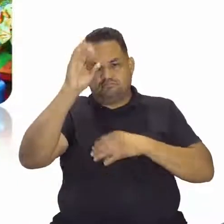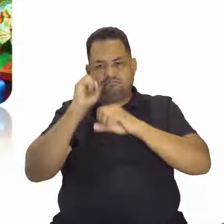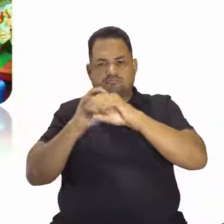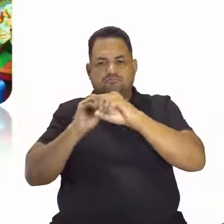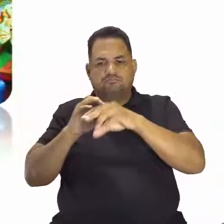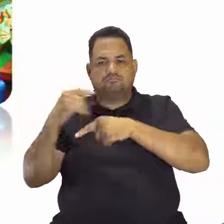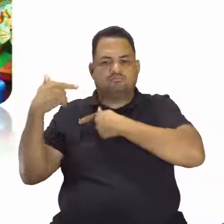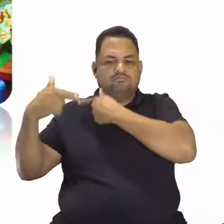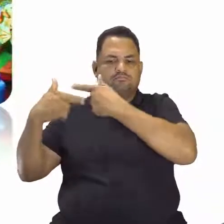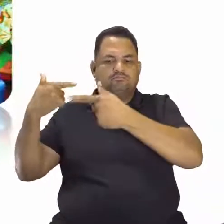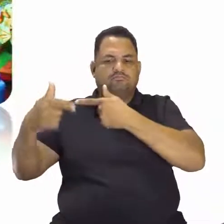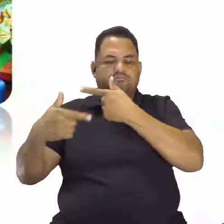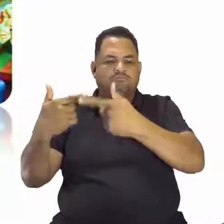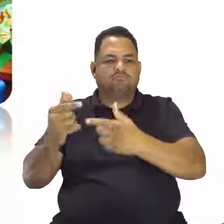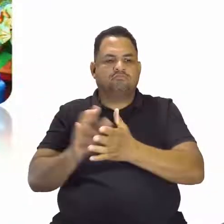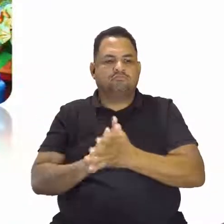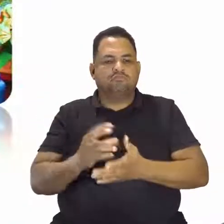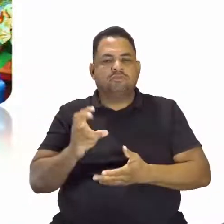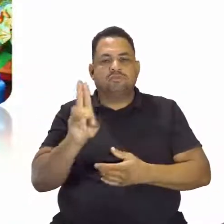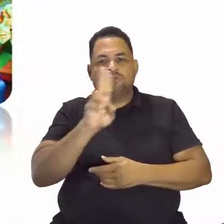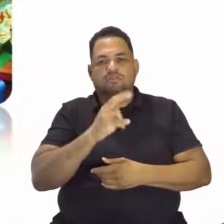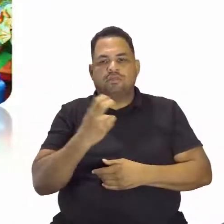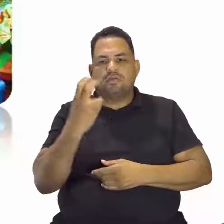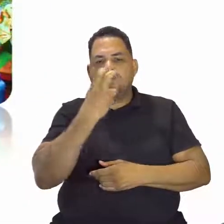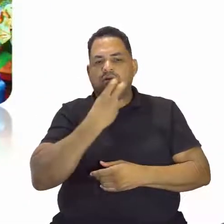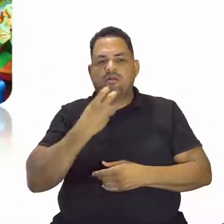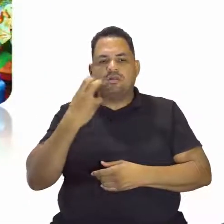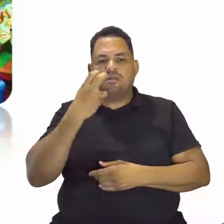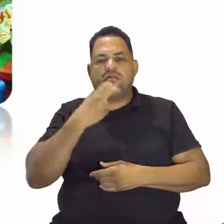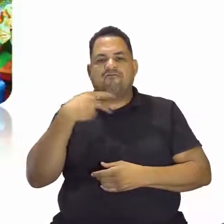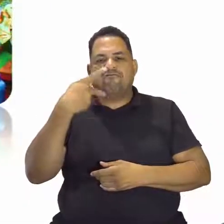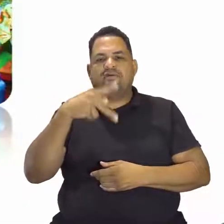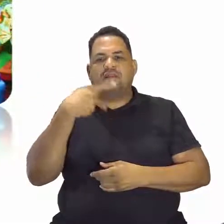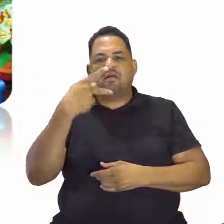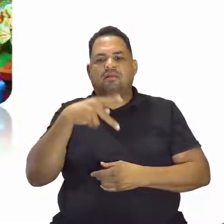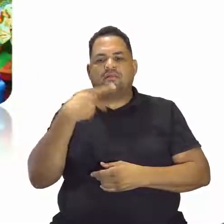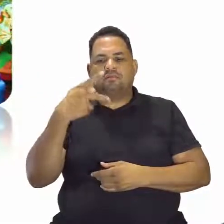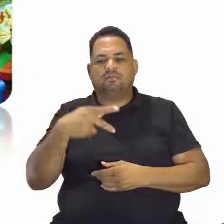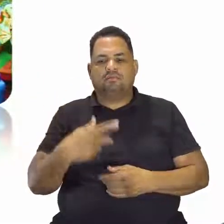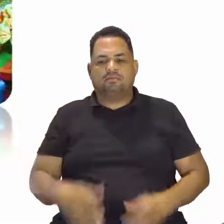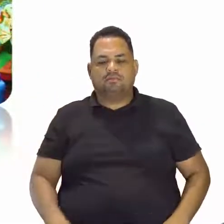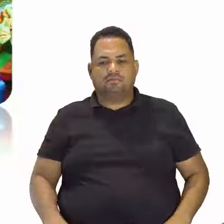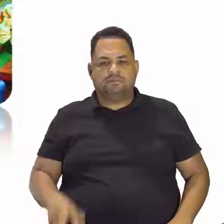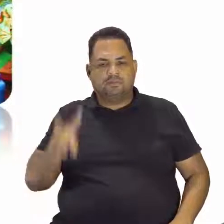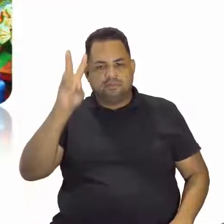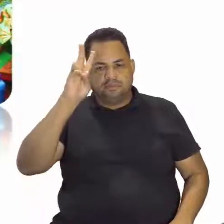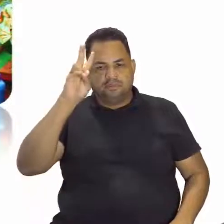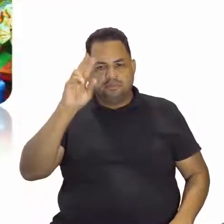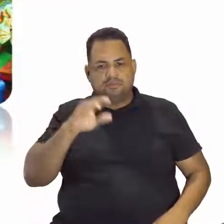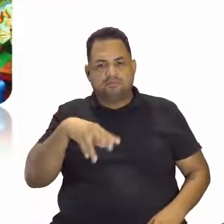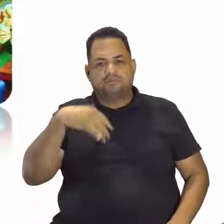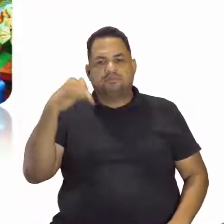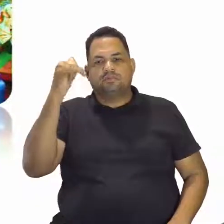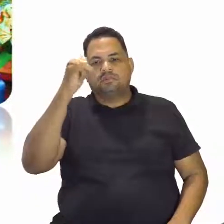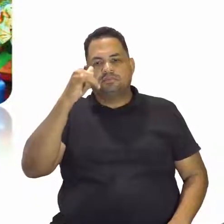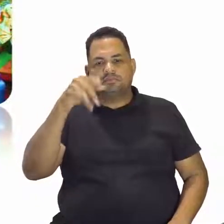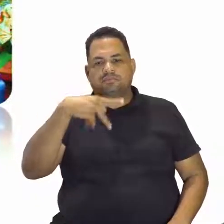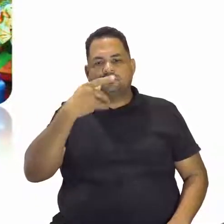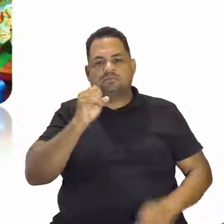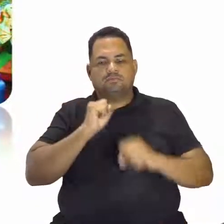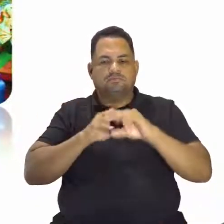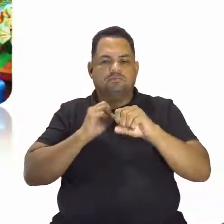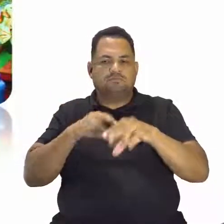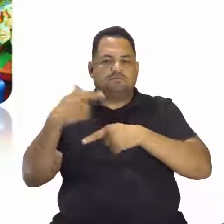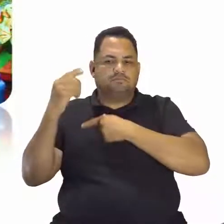geração em geração pela oralidade, ou seja, fala, né? Histórias, contando história, ensinando, vai passando de